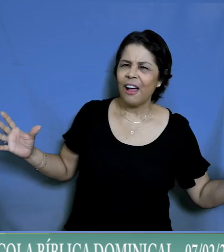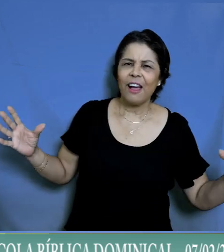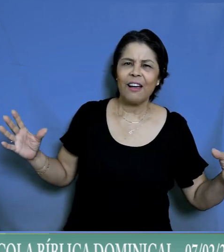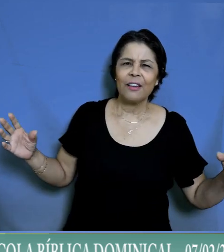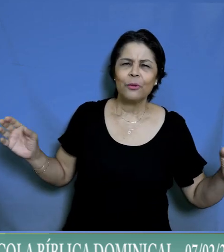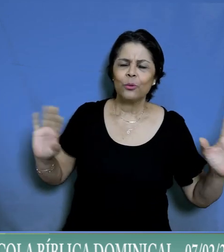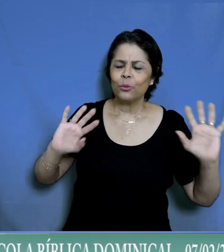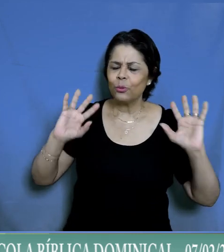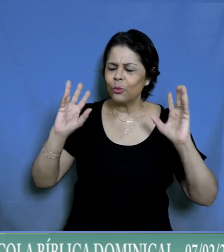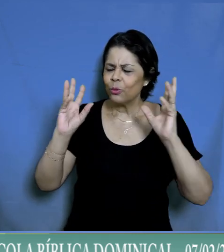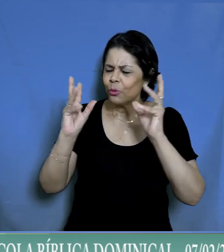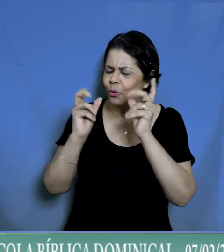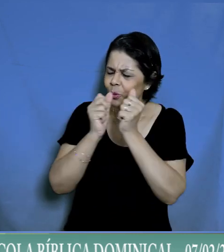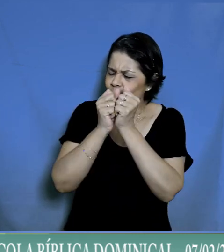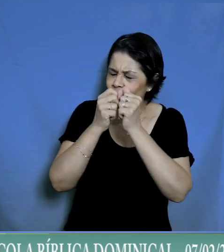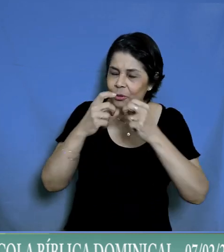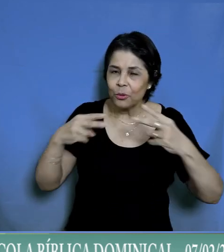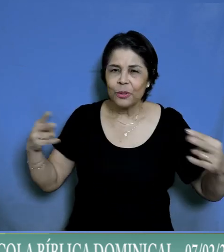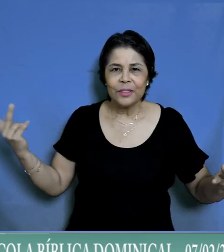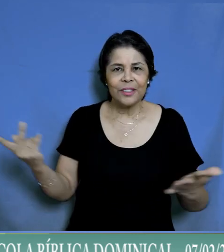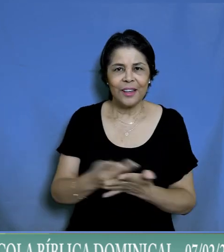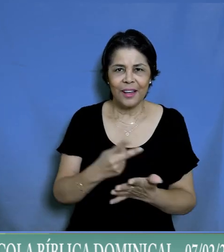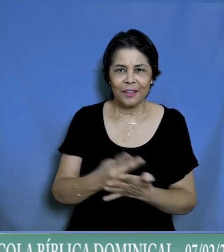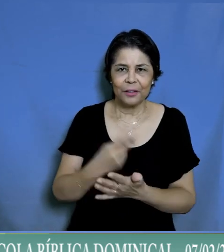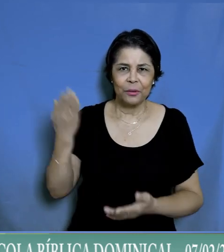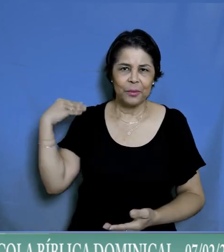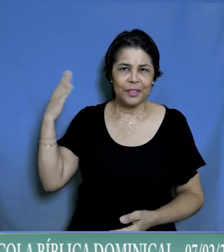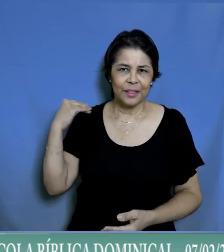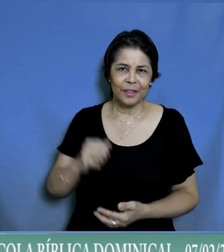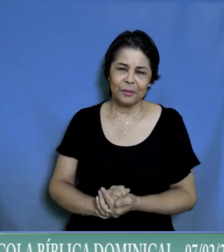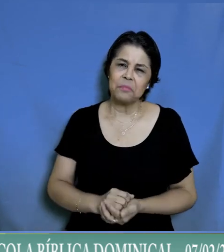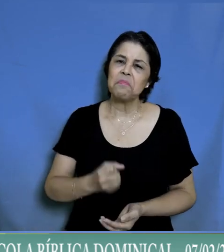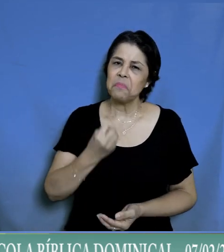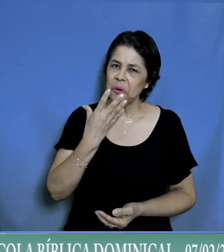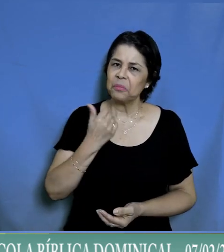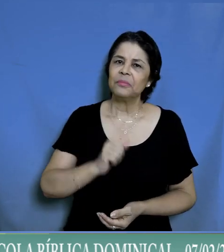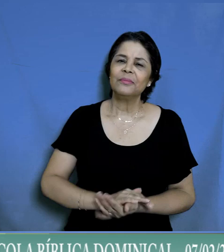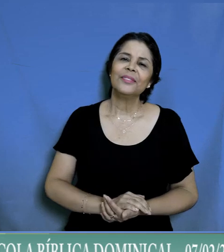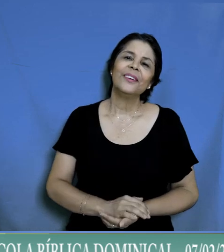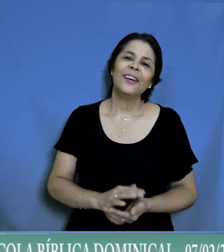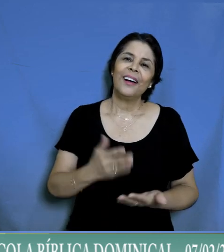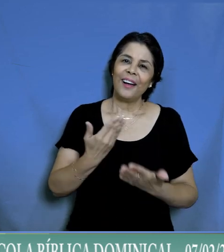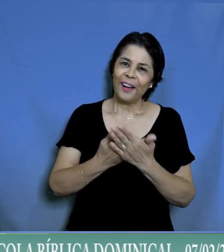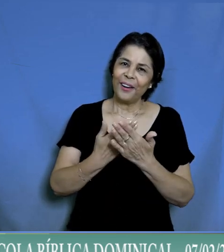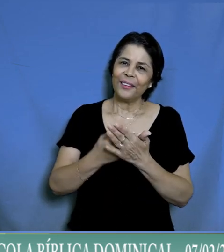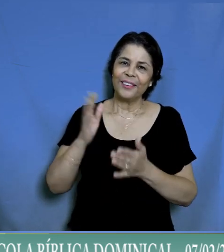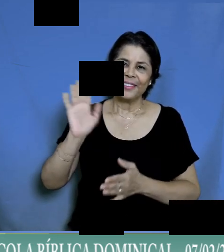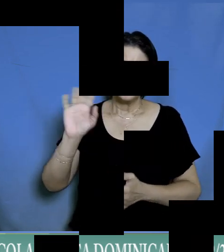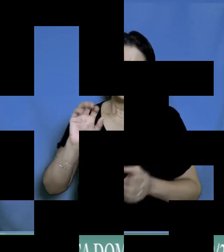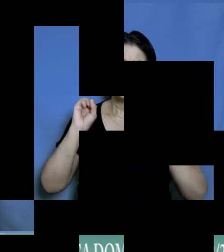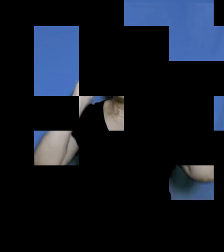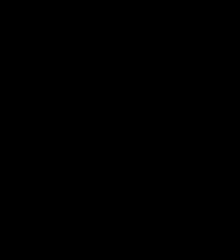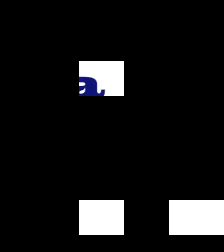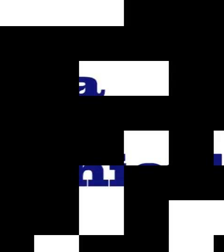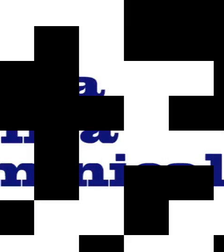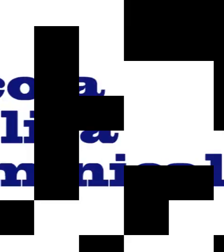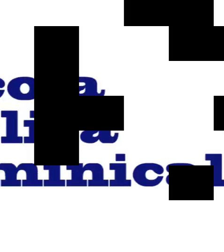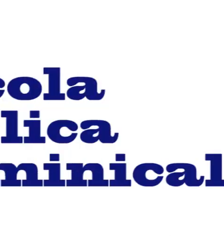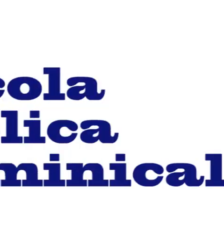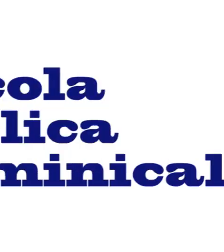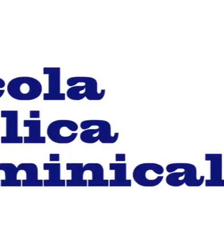revestir-se de um novo homem. Bacana, né, gente? Boa aula, Deus abençoe vocês, domingo que vem eu te vejo. Um abraço.